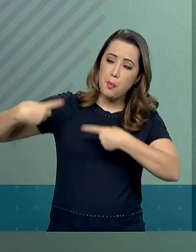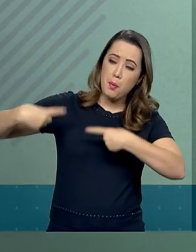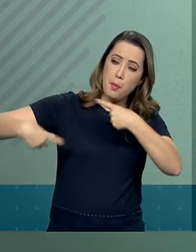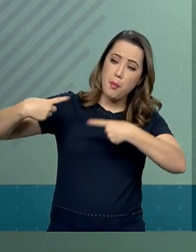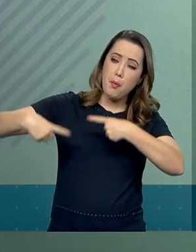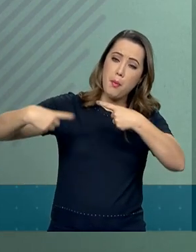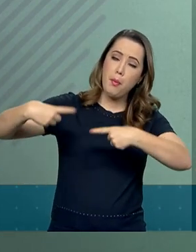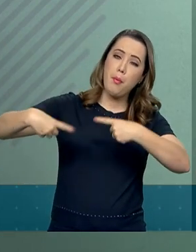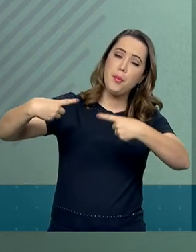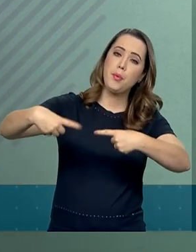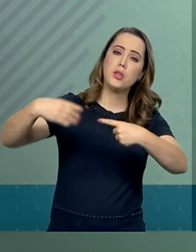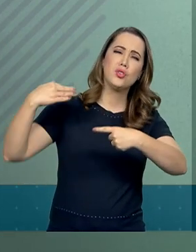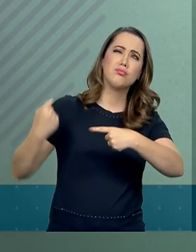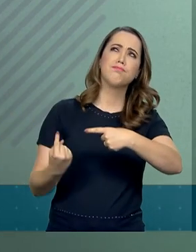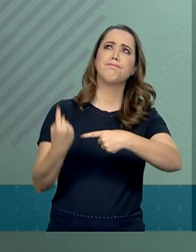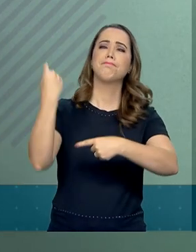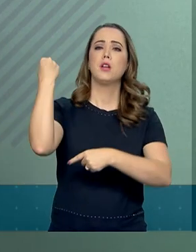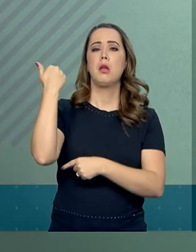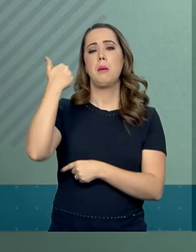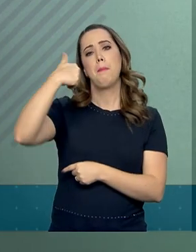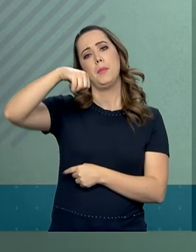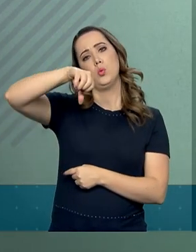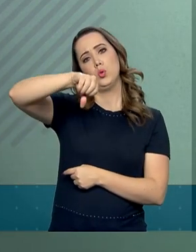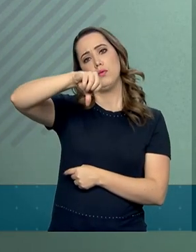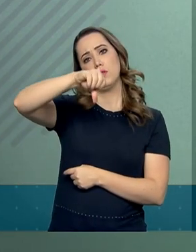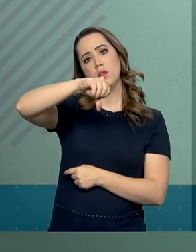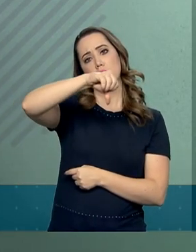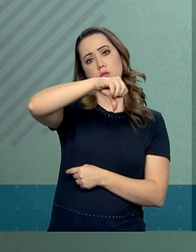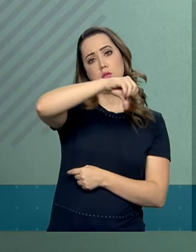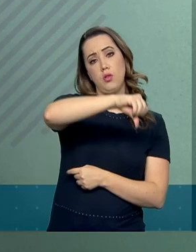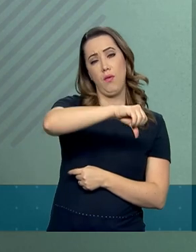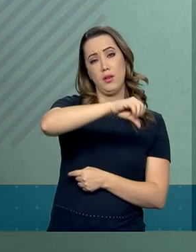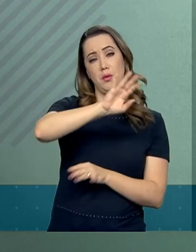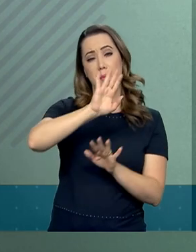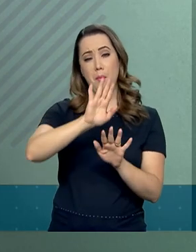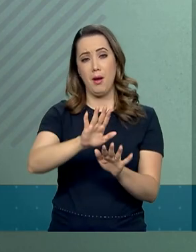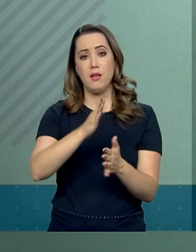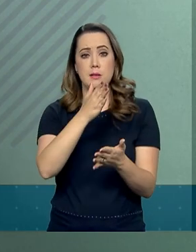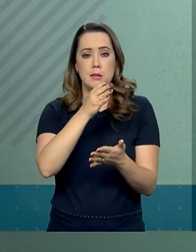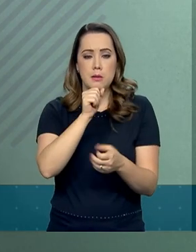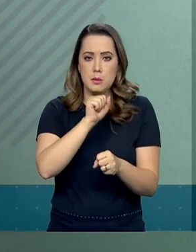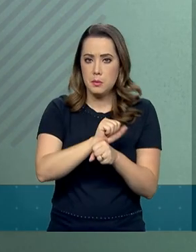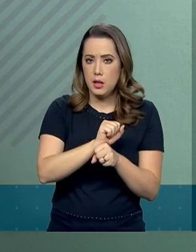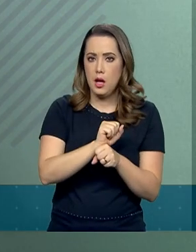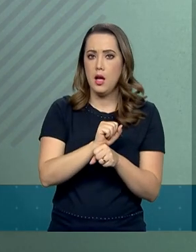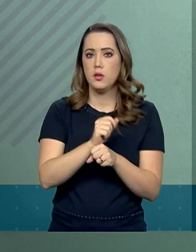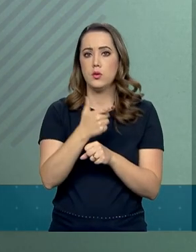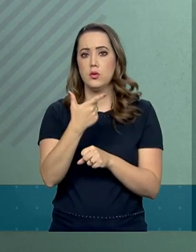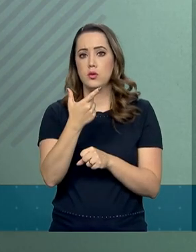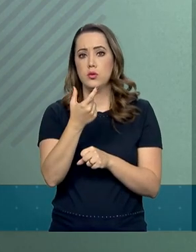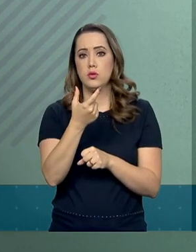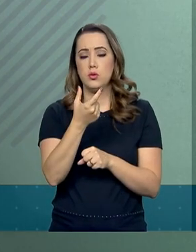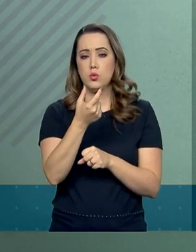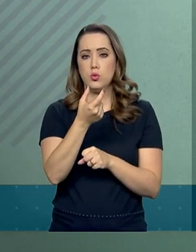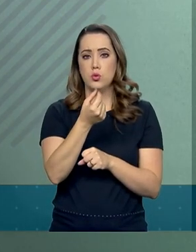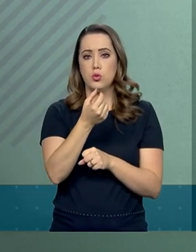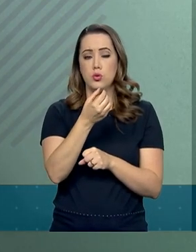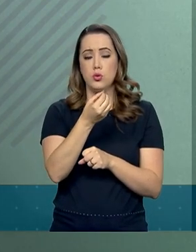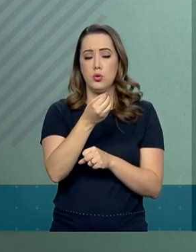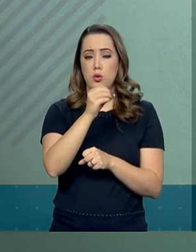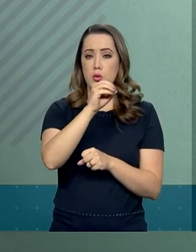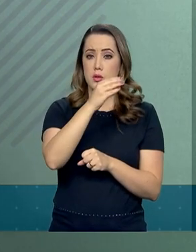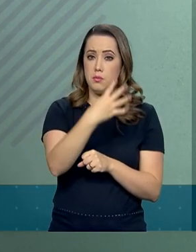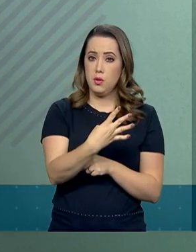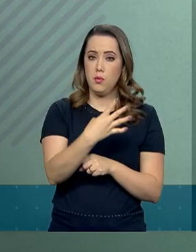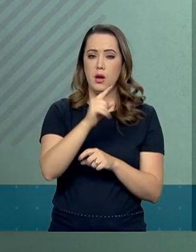em 1999 interrompidas em 2004 e relançados em